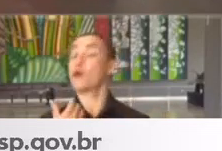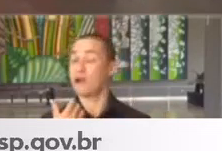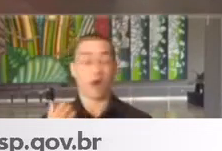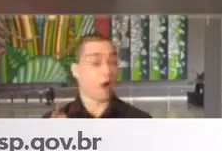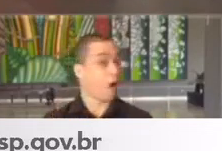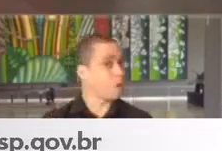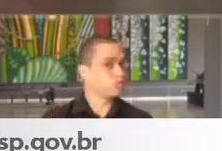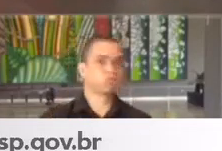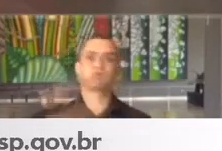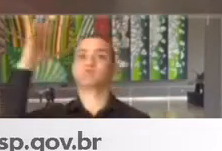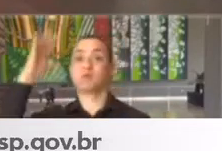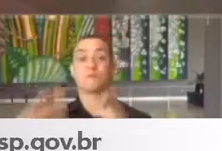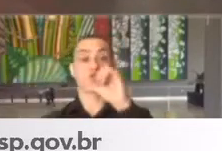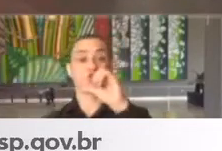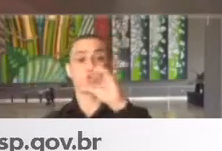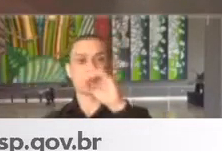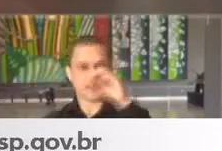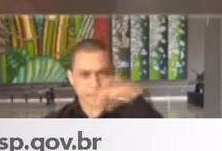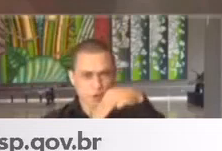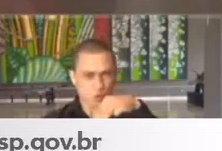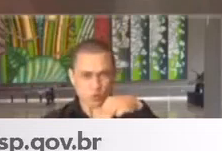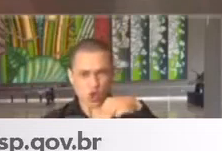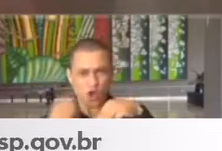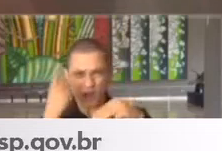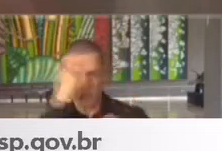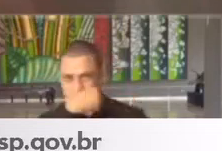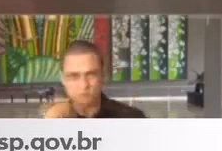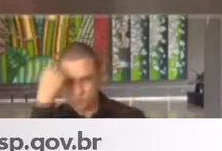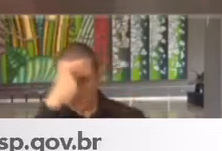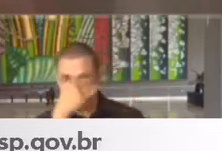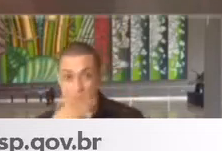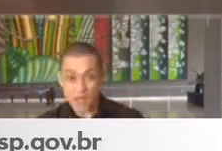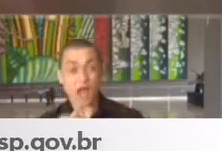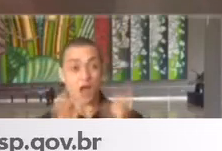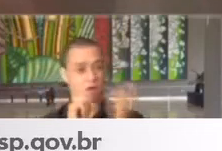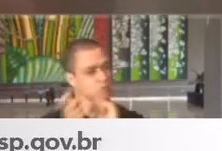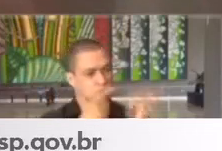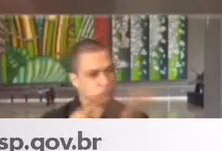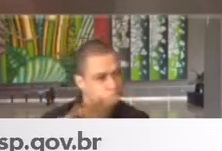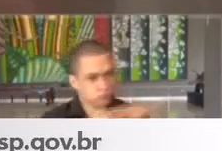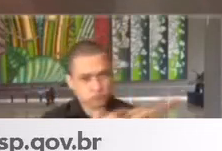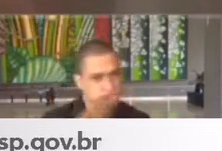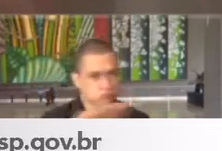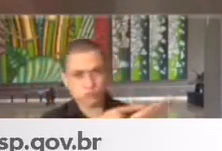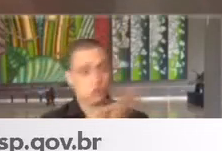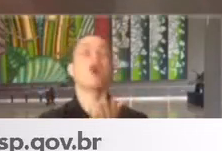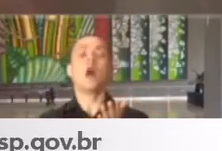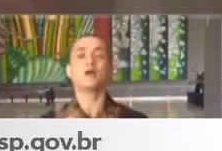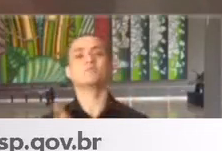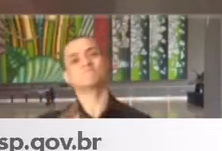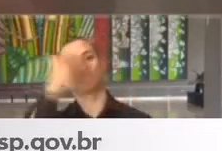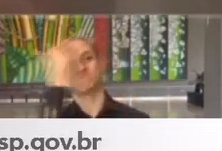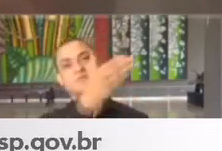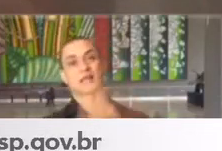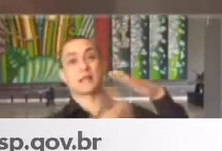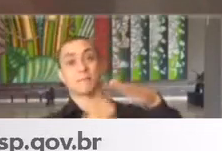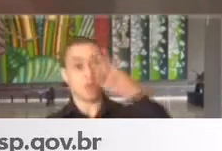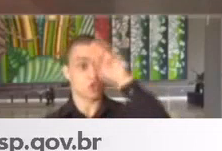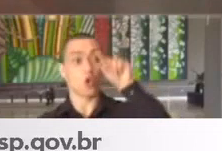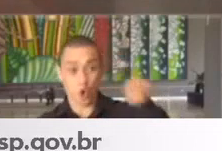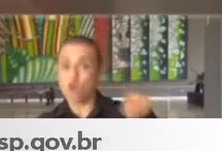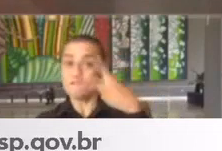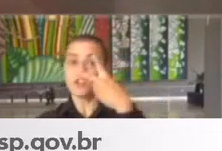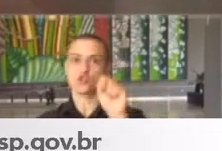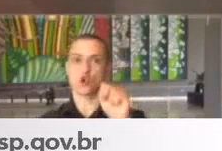em 90 minutos de reunião eletrônica, virtual. O meu agradecimento a essas 28 empresas